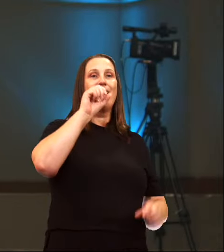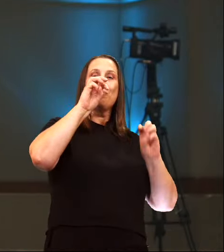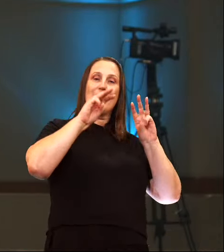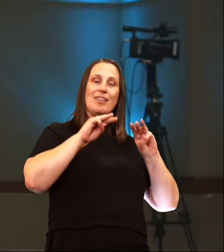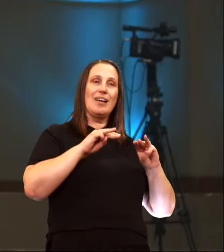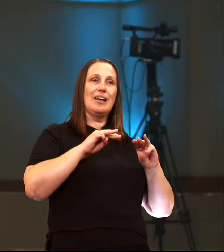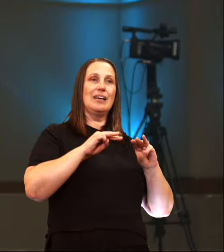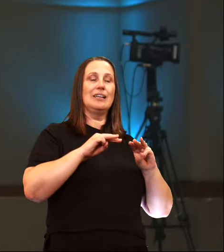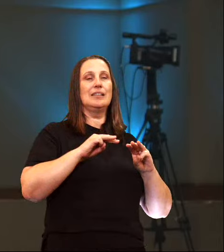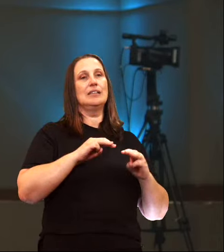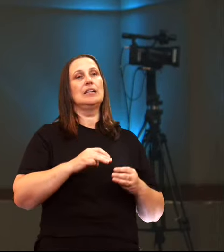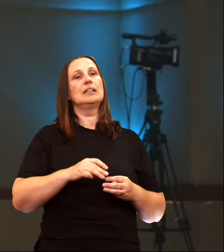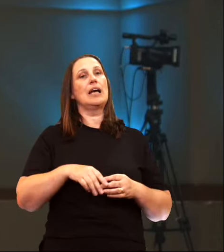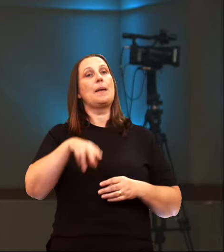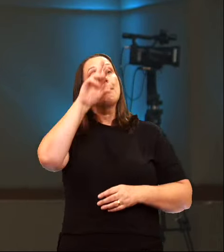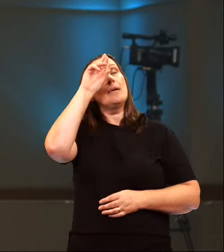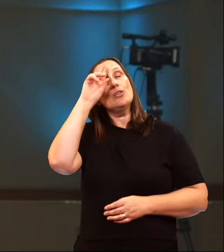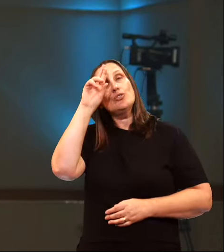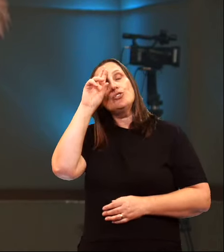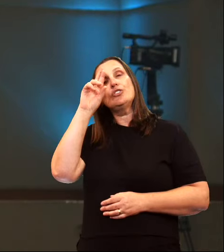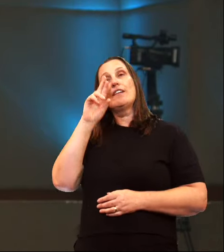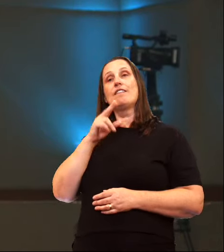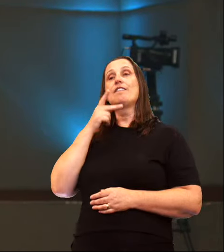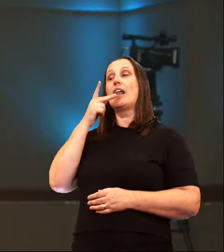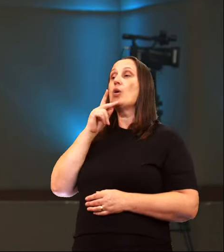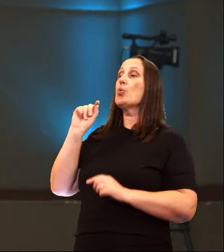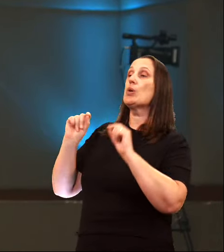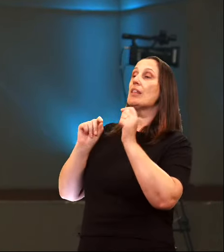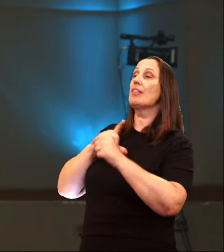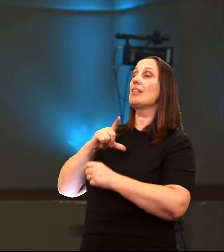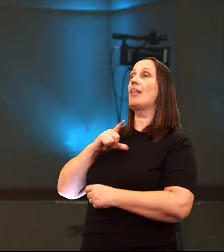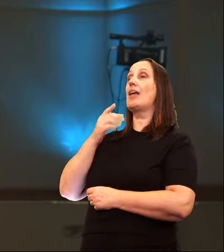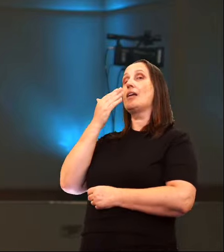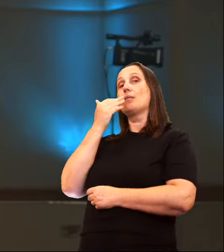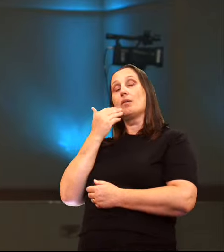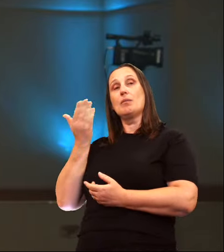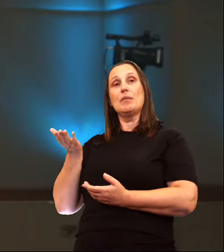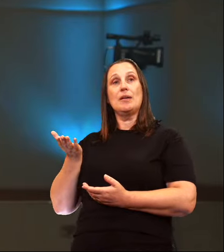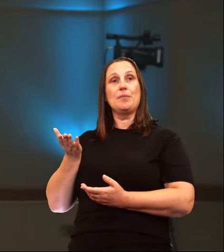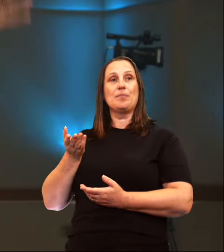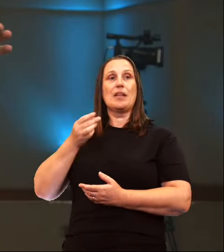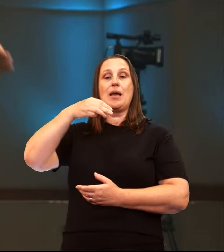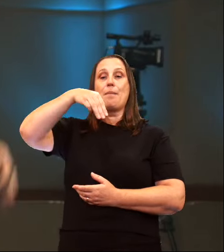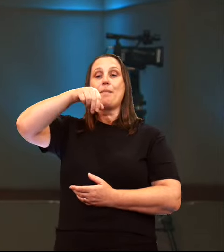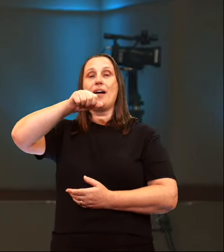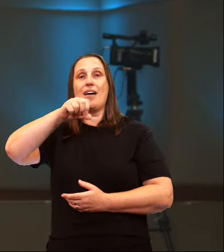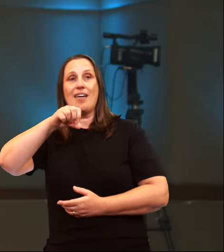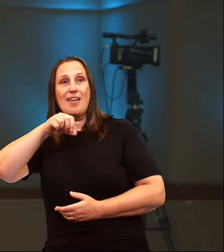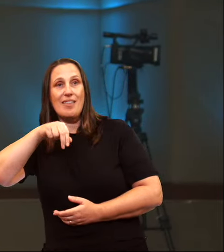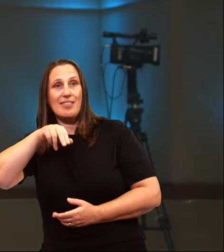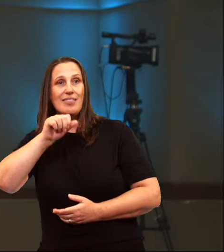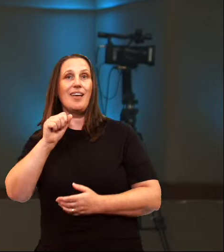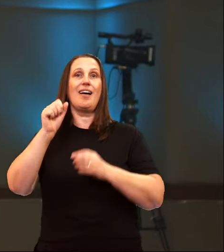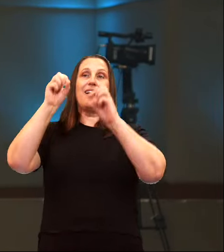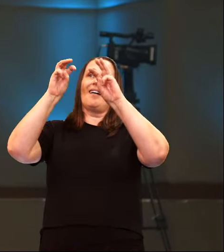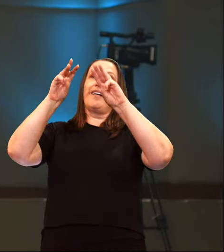almoço, você fala: o que tem para almoço hoje? Estou com uma fominha. Ela fala: maná